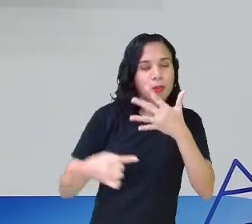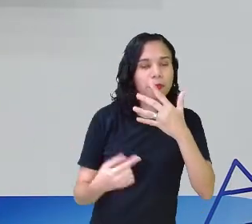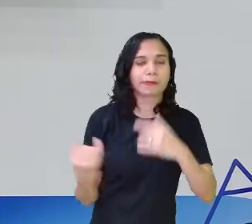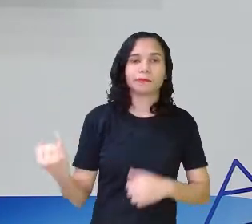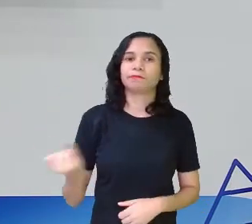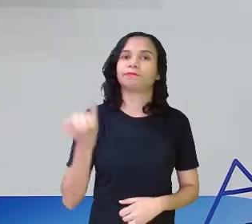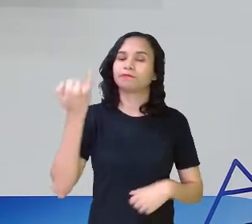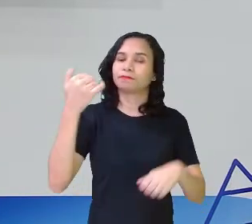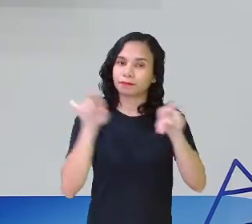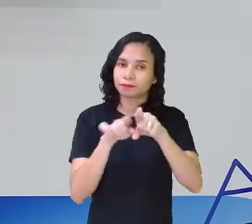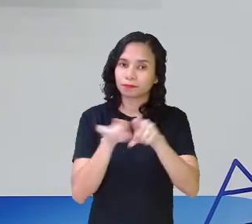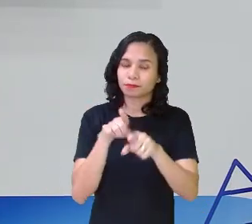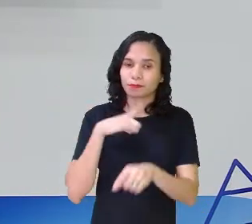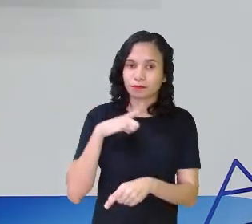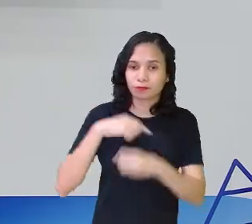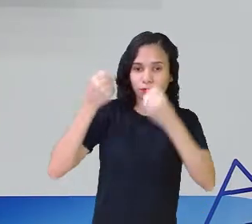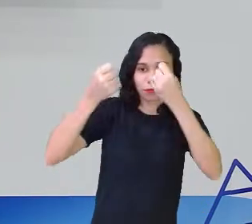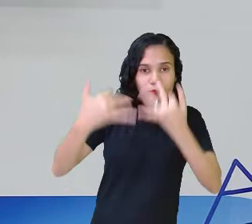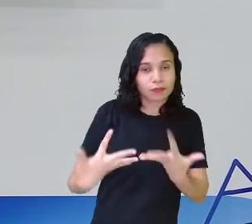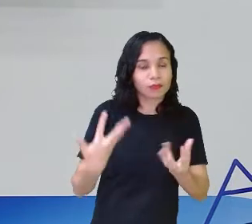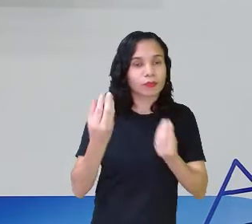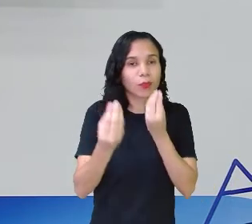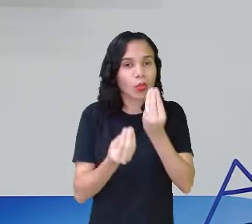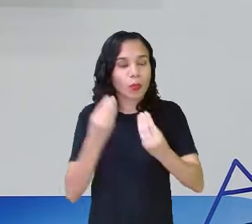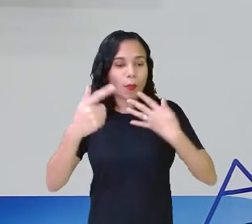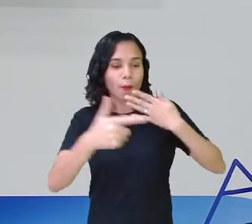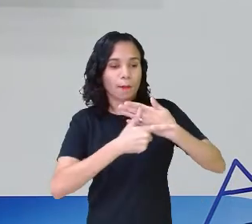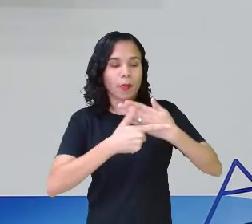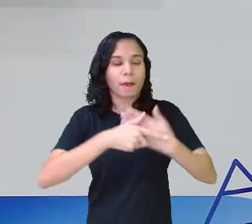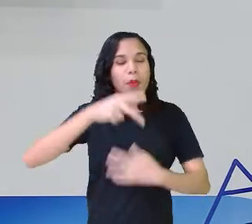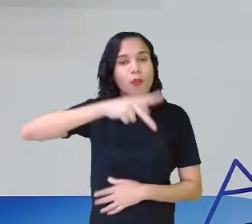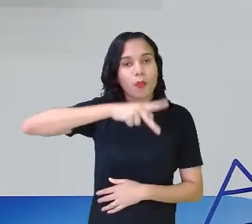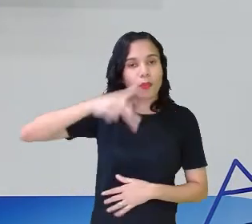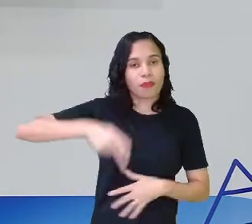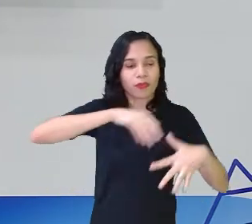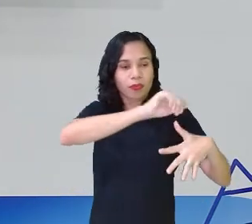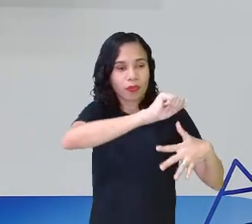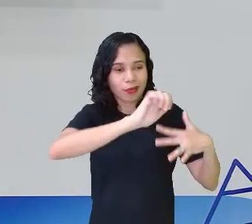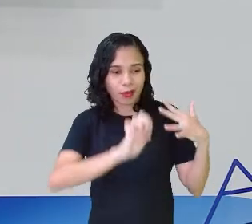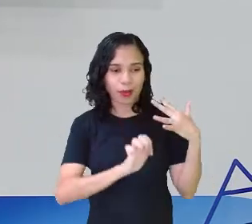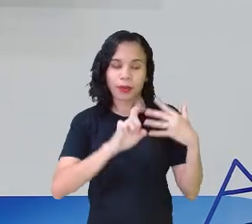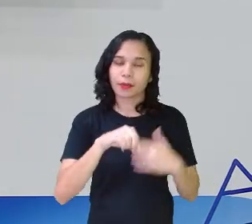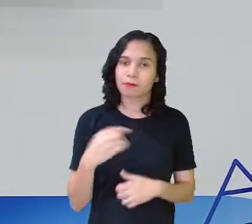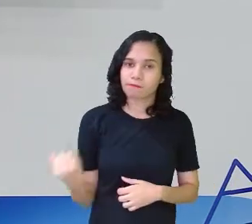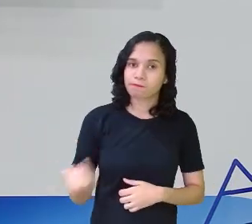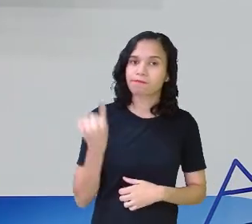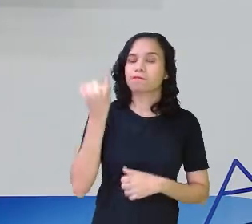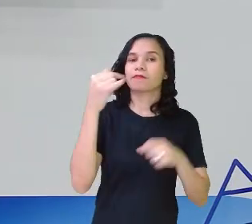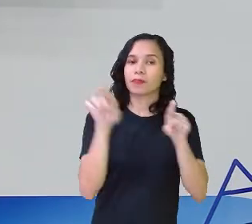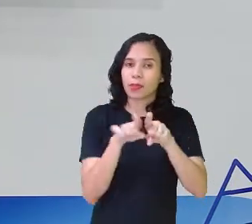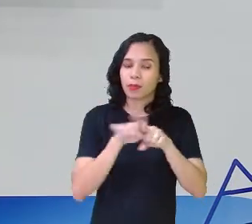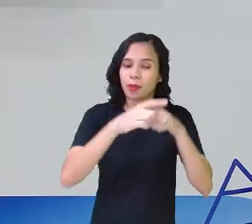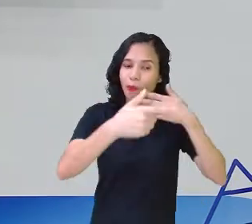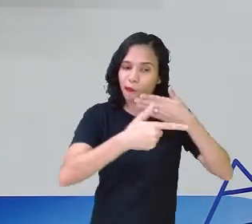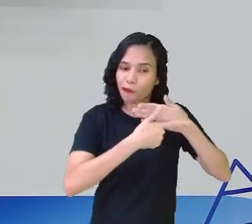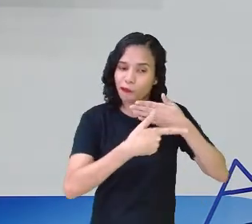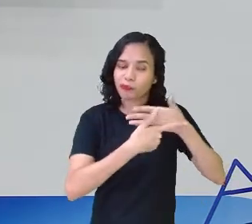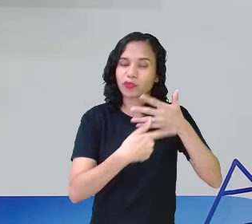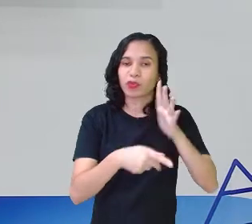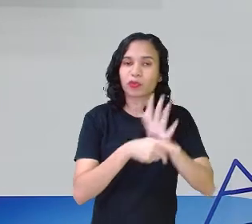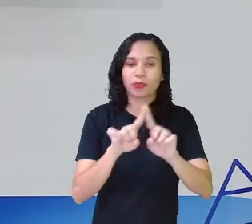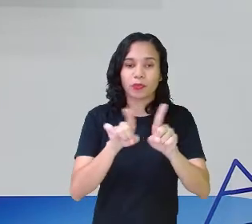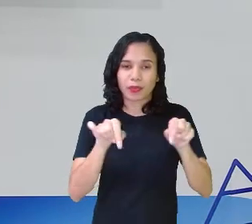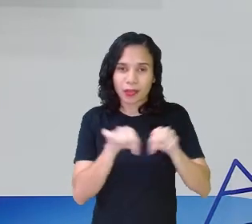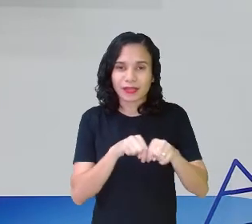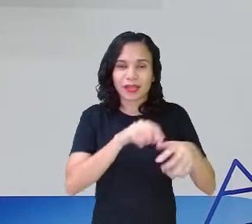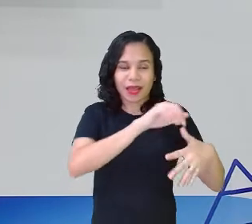importantes, inclusive falando do papel do professor do AEE, o quanto é importante, falando da função da sala